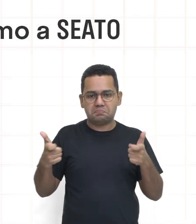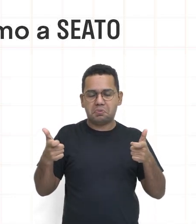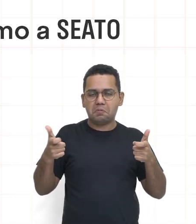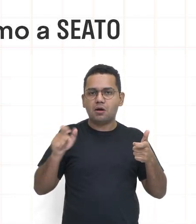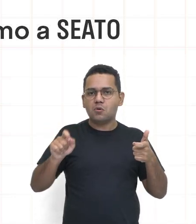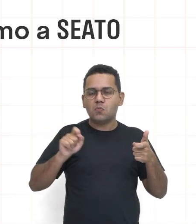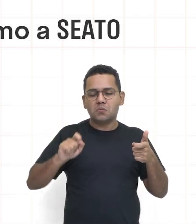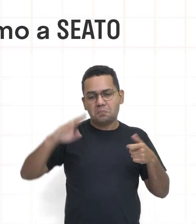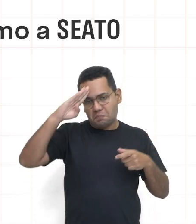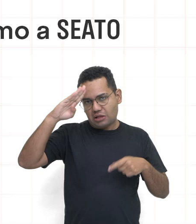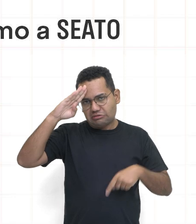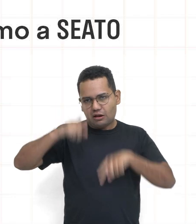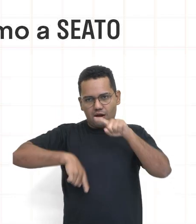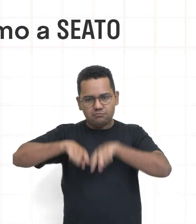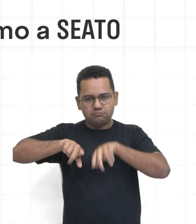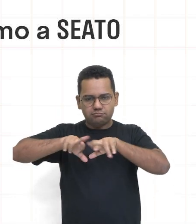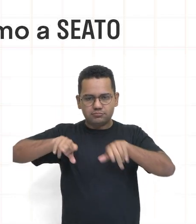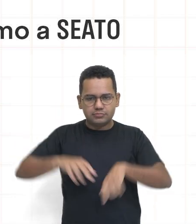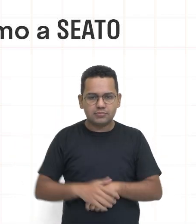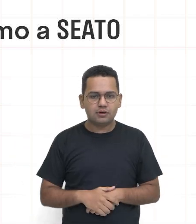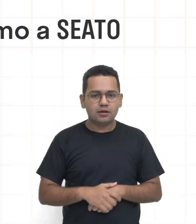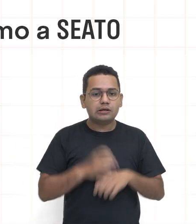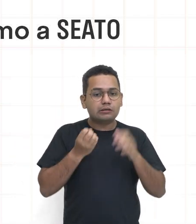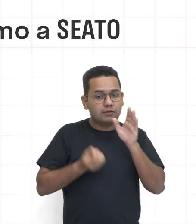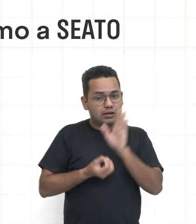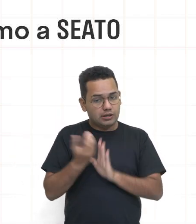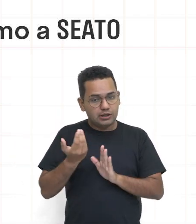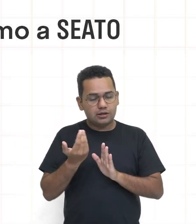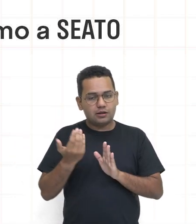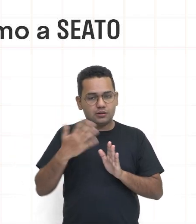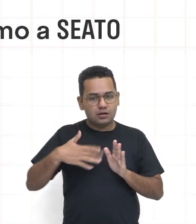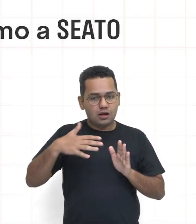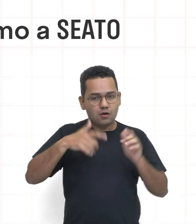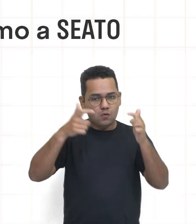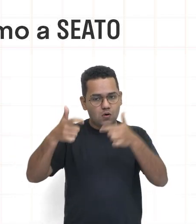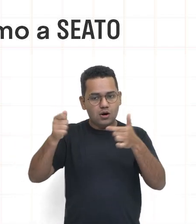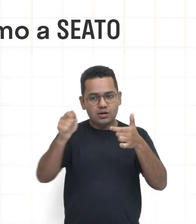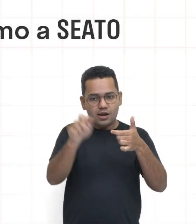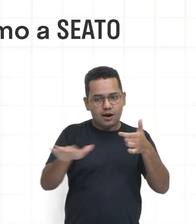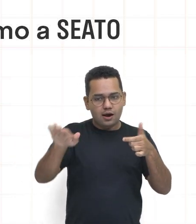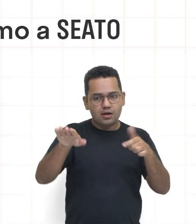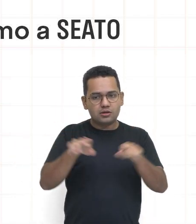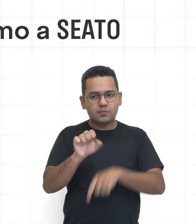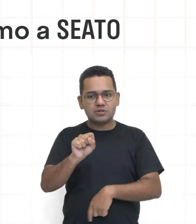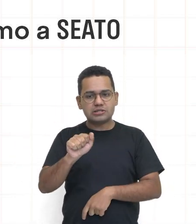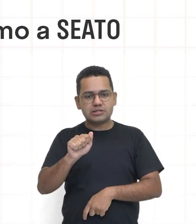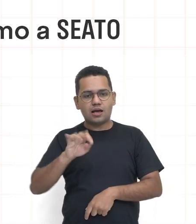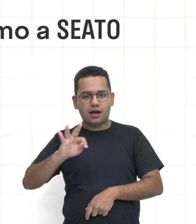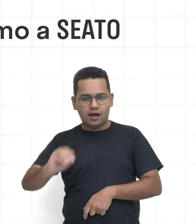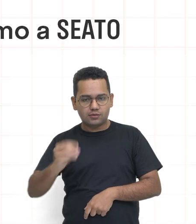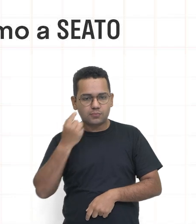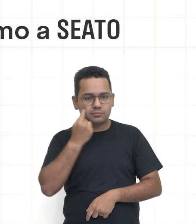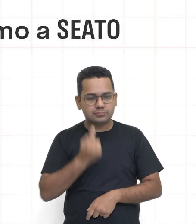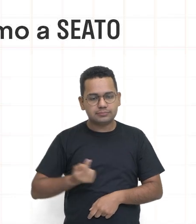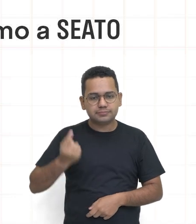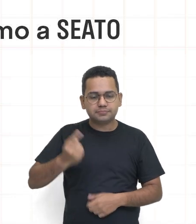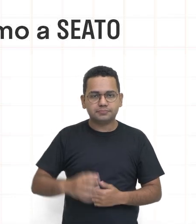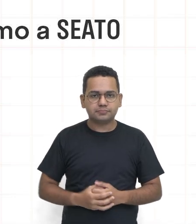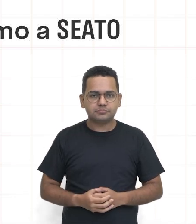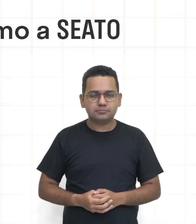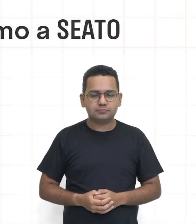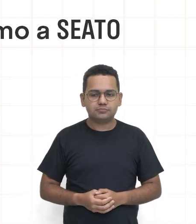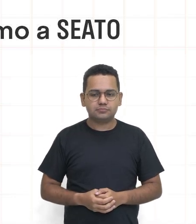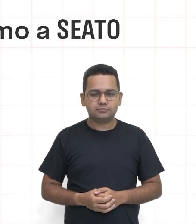de alianças regionais na Ásia, como o SEATO, Organização do Tratado do Sudeste Asiático, e também